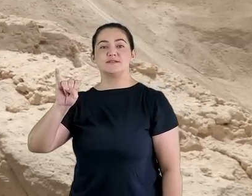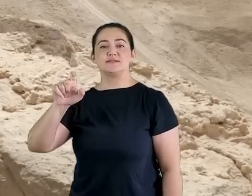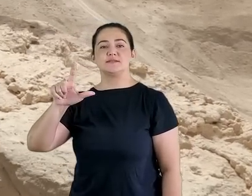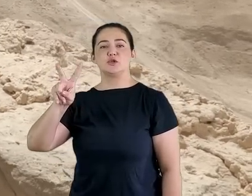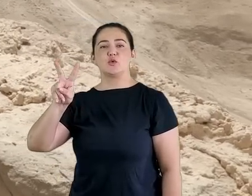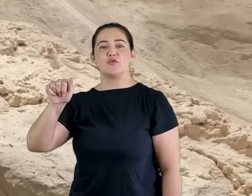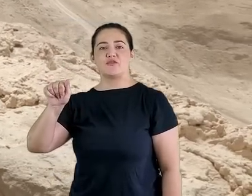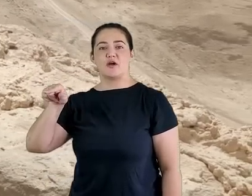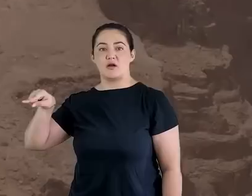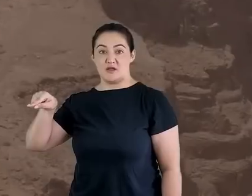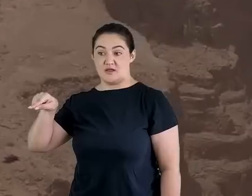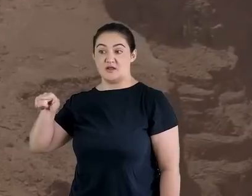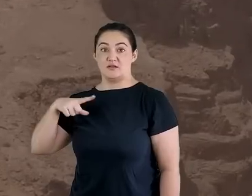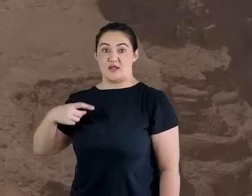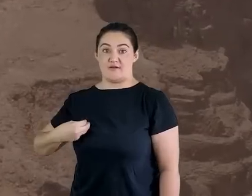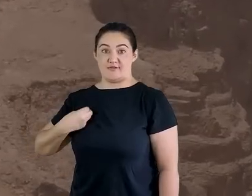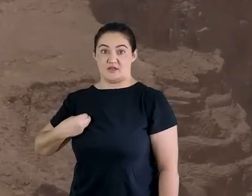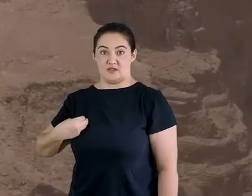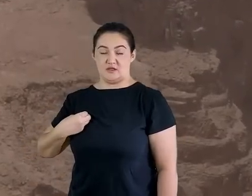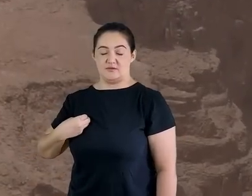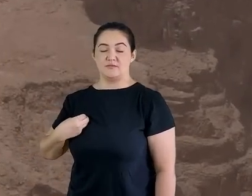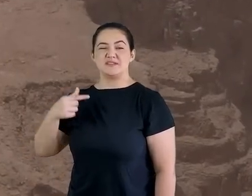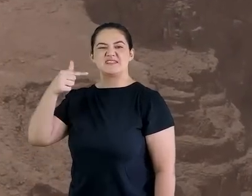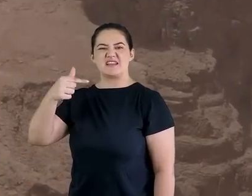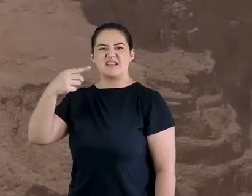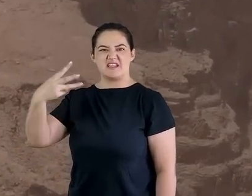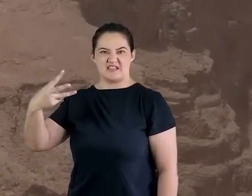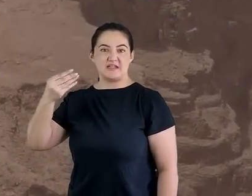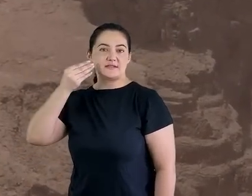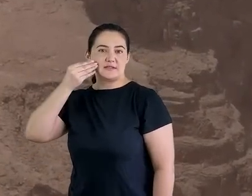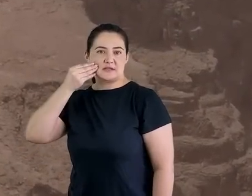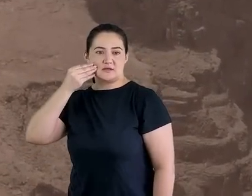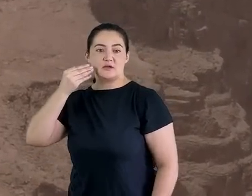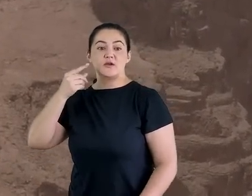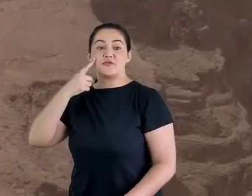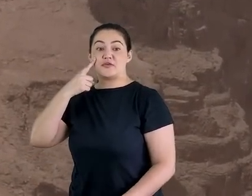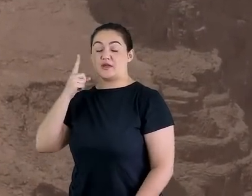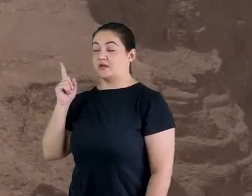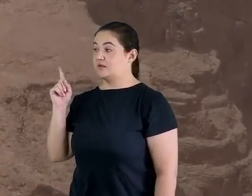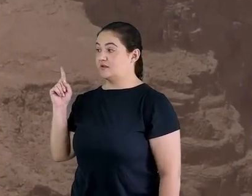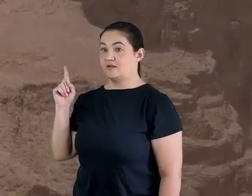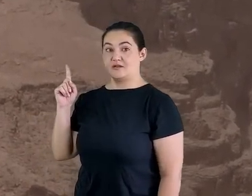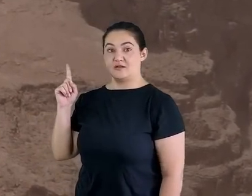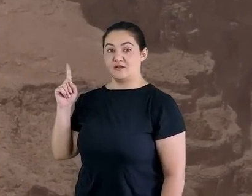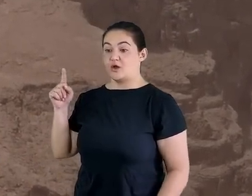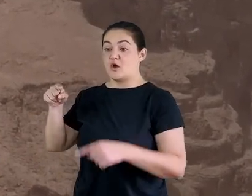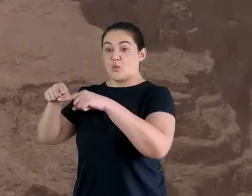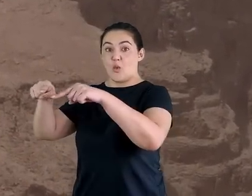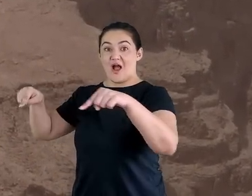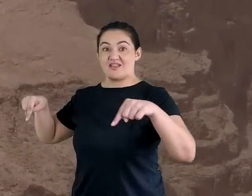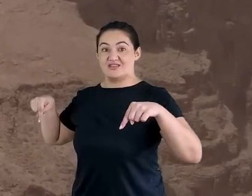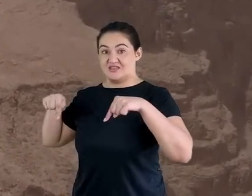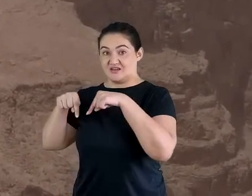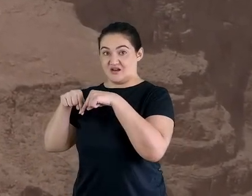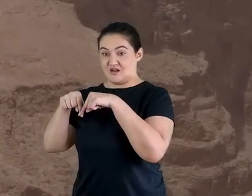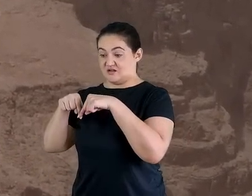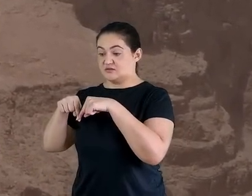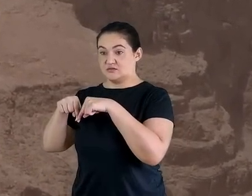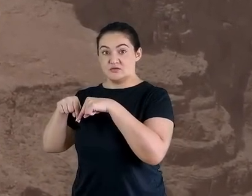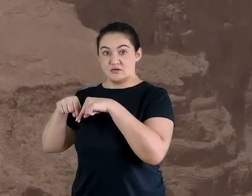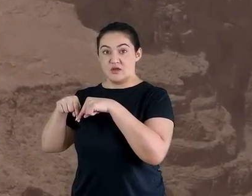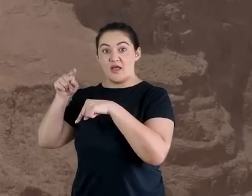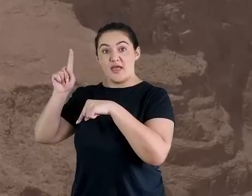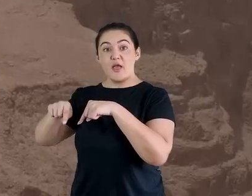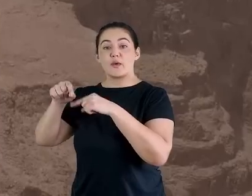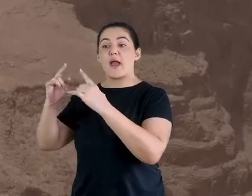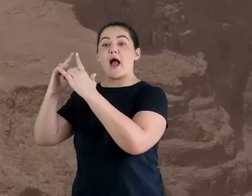todo o acampamento militar que estão colocados aqui por quase 2000 anos. Inclusive esse maior era provavelmente onde o general